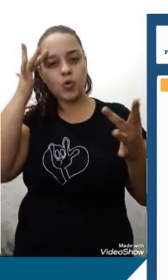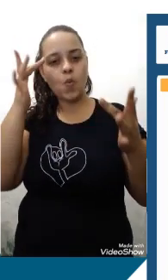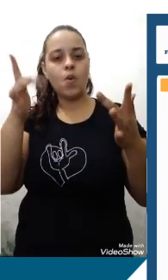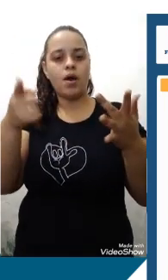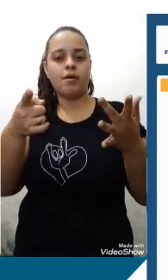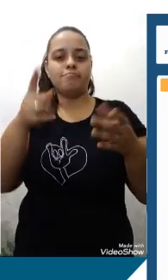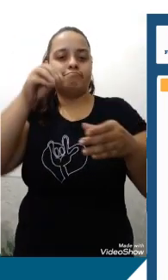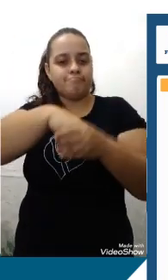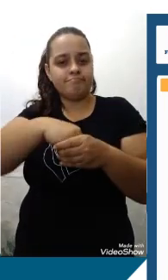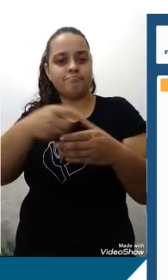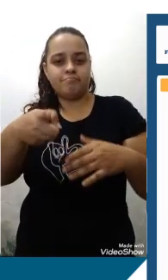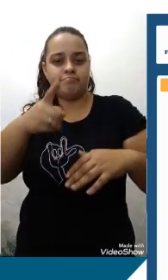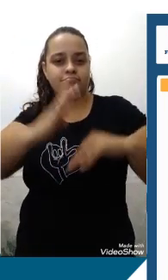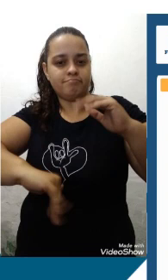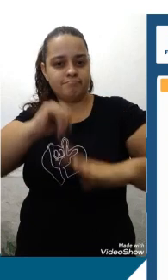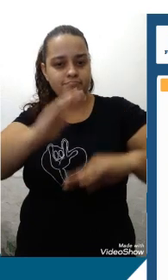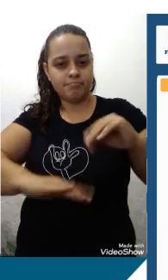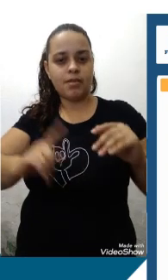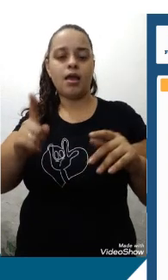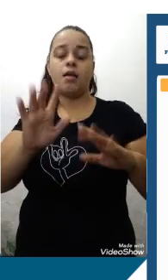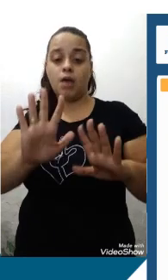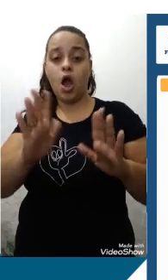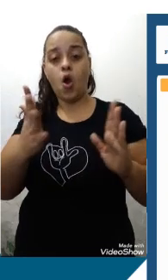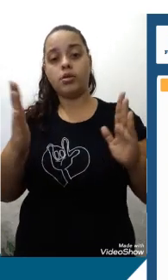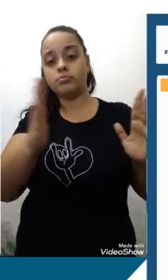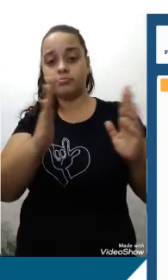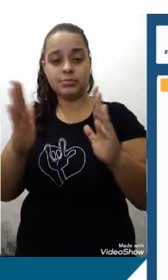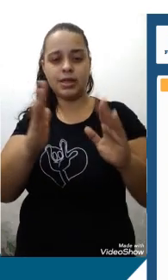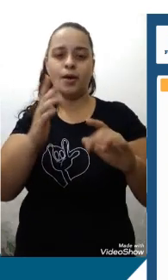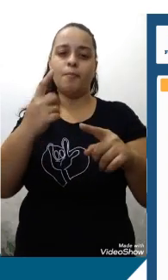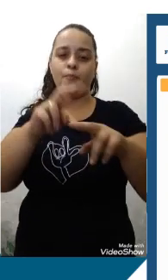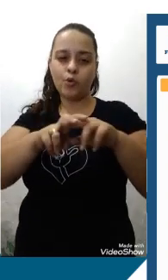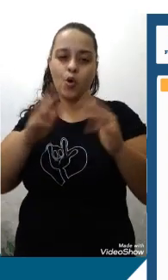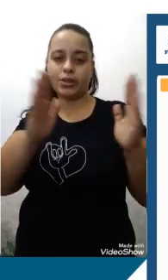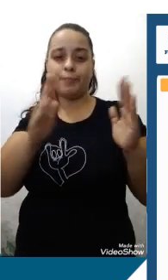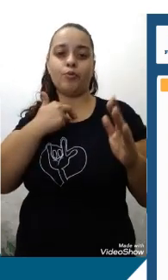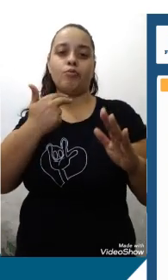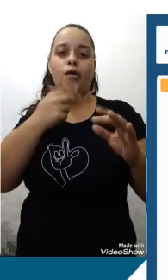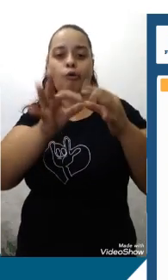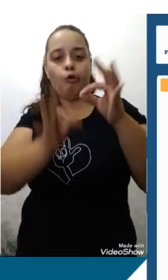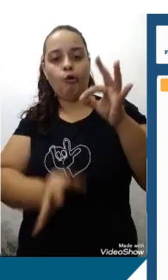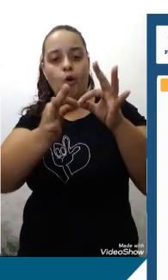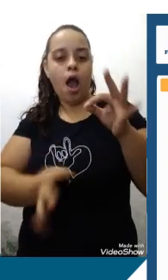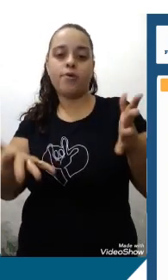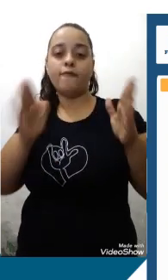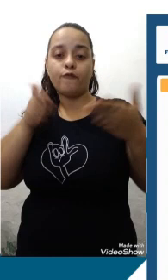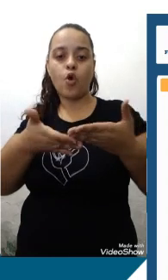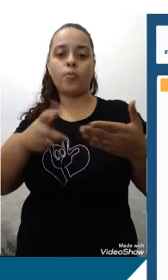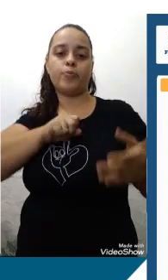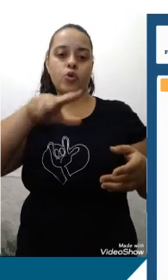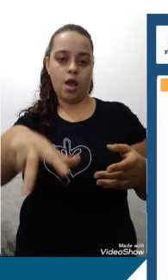processo, aqui, por uma restrição de tempo, a gente vai focar no caso do Reino de Portugal. Primeiro a promover esse processo de